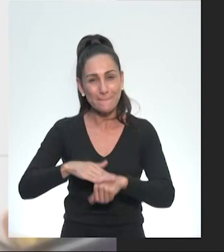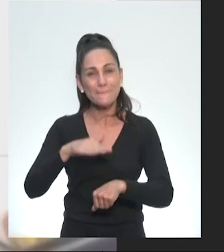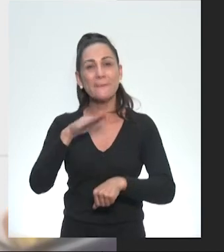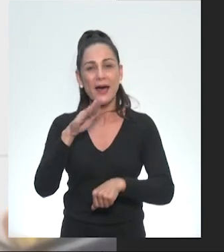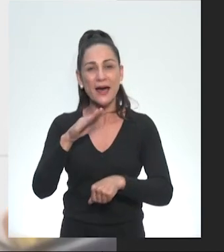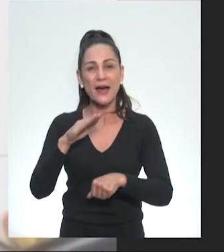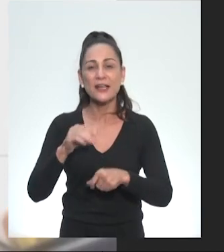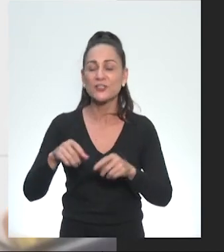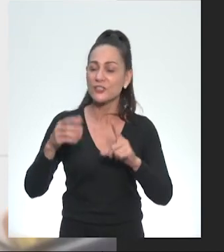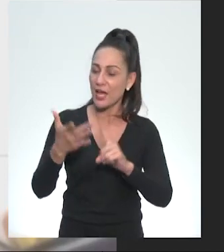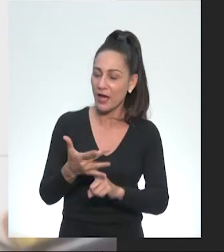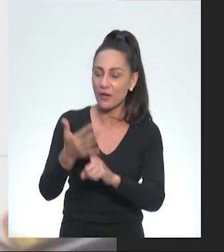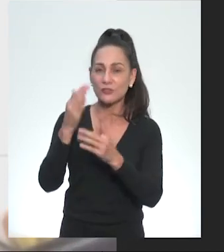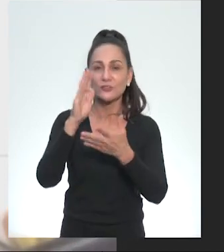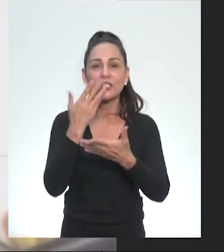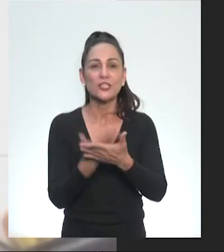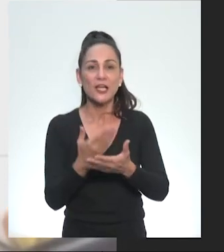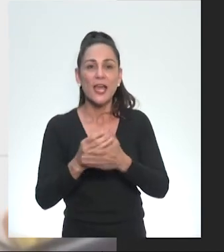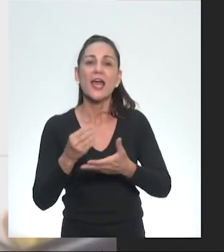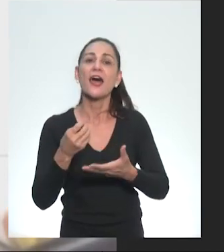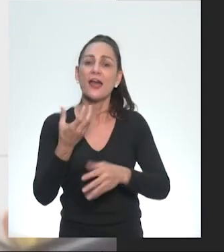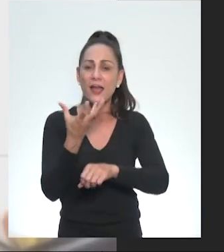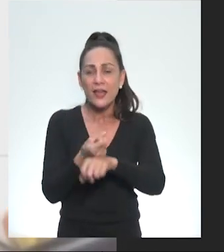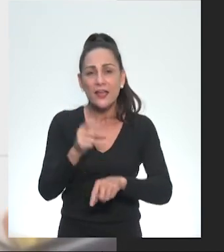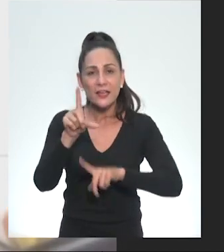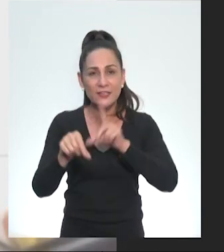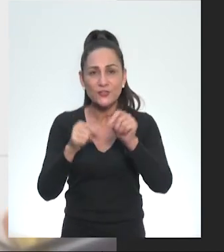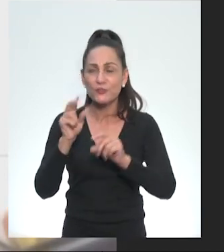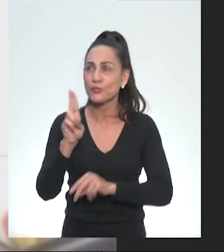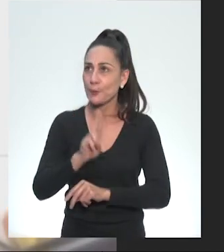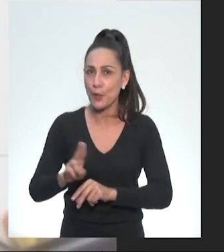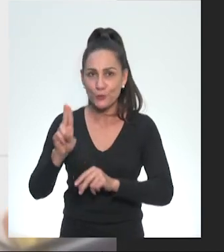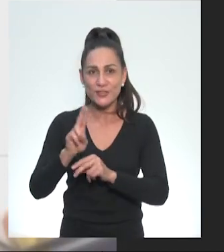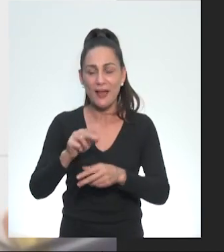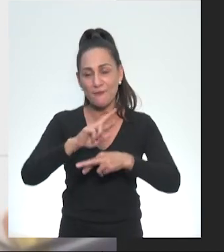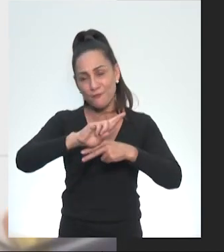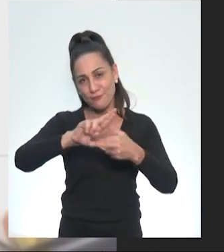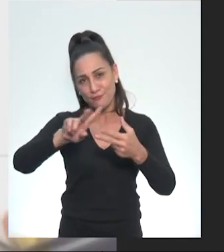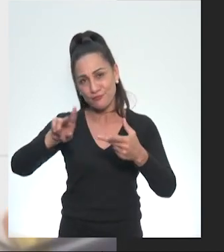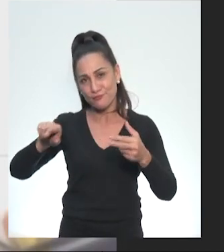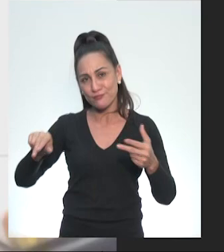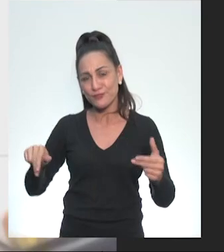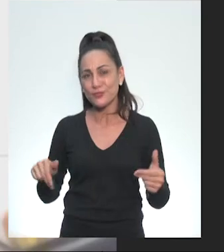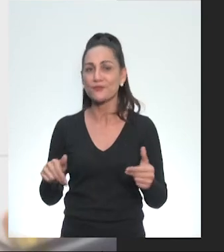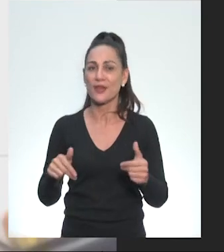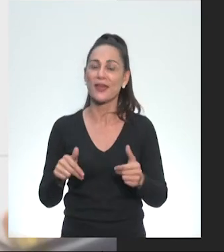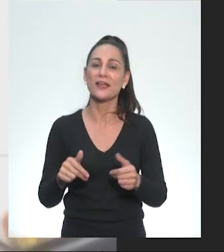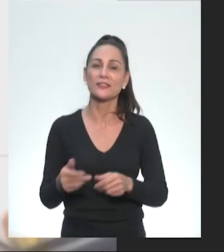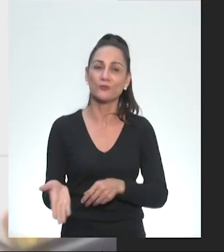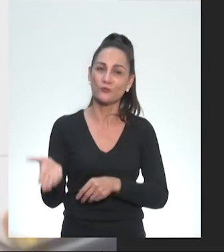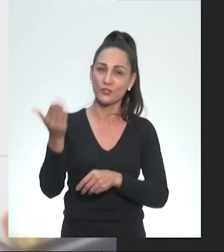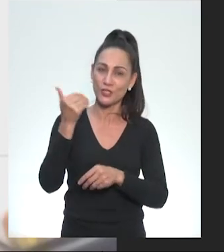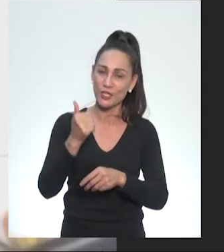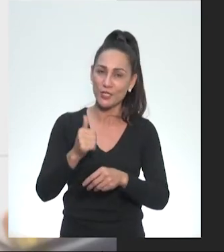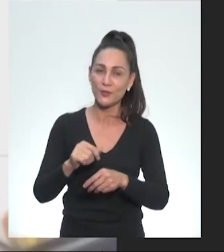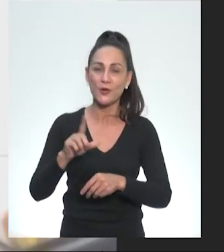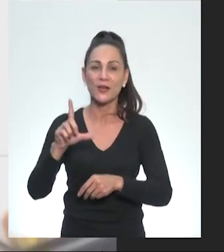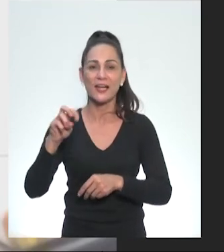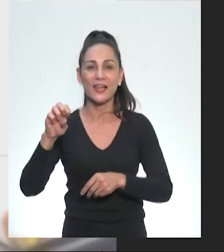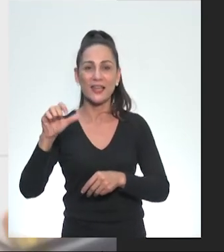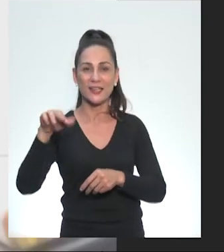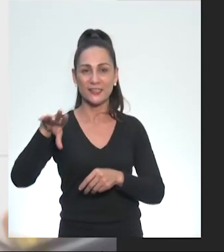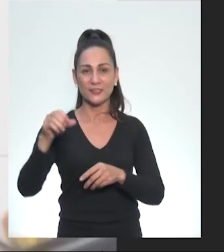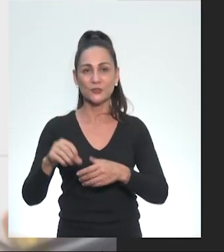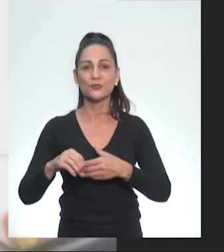massa, na aula de tecnologia, eletivas. Dá para a gente usar em várias situações diferentes. Então, chamo Leandro, a galera lá do Centro de